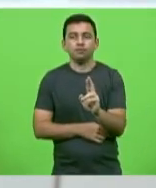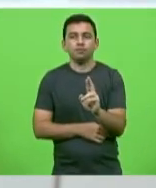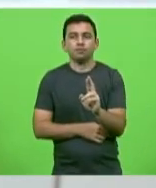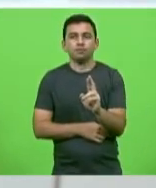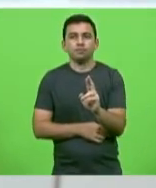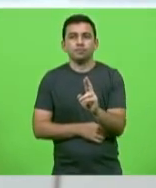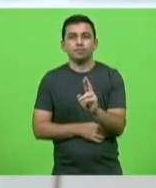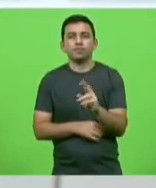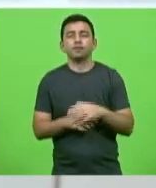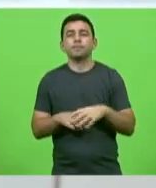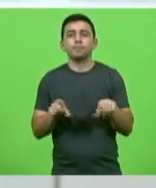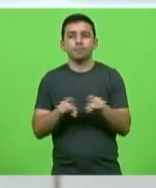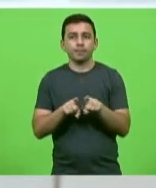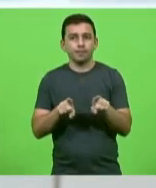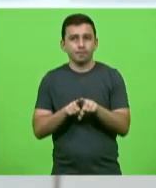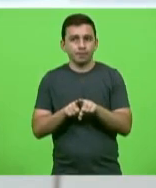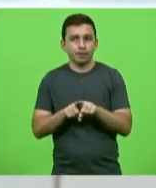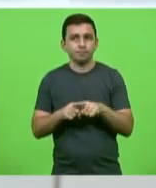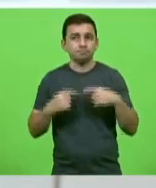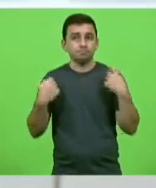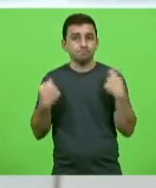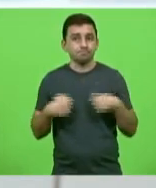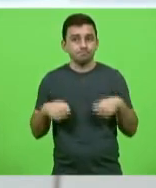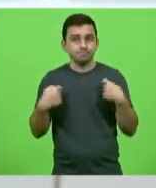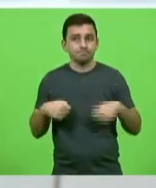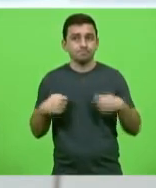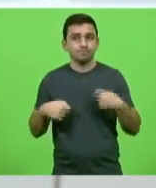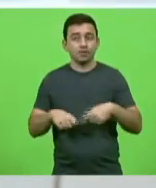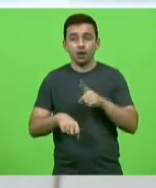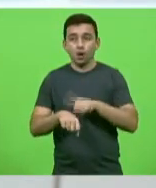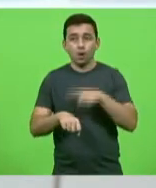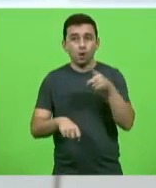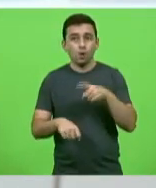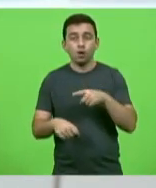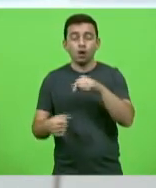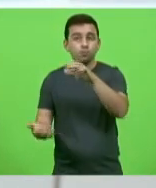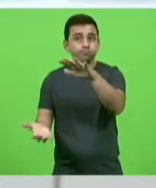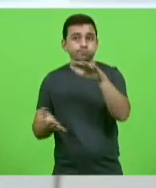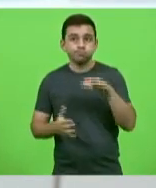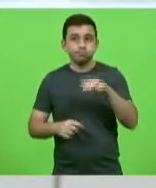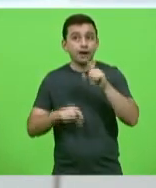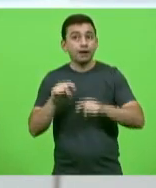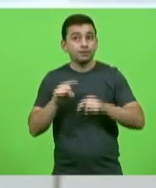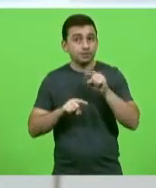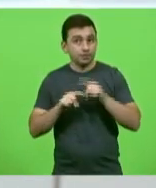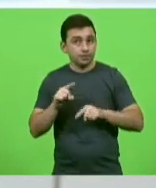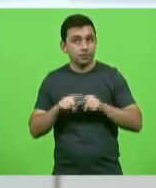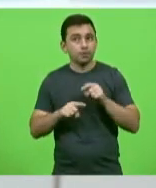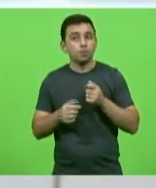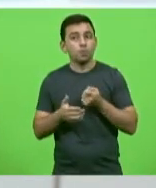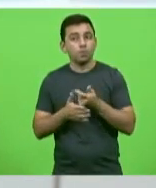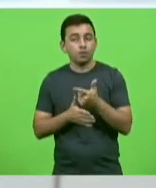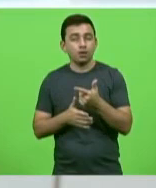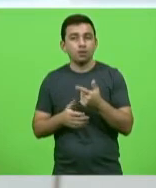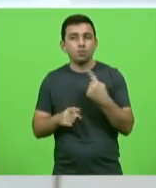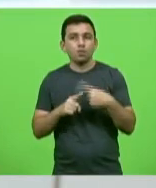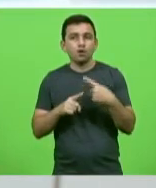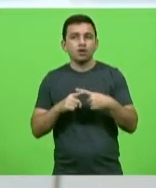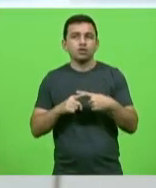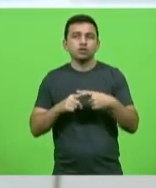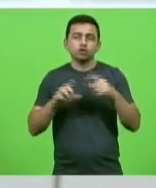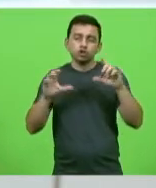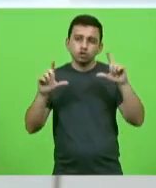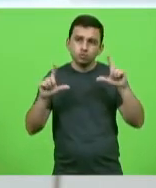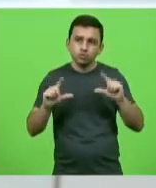vem ainda a necessidade de pronto recebimento dos materiais em aquisição para acautelamento